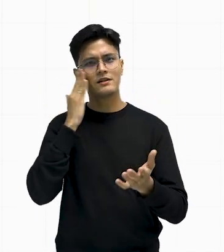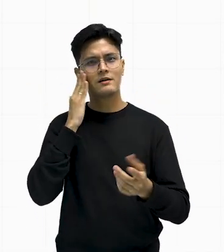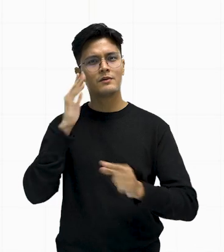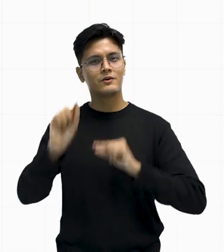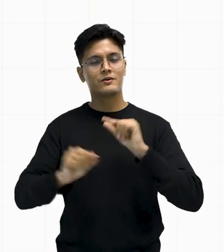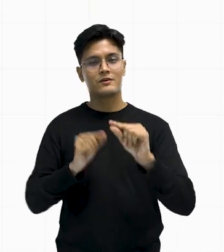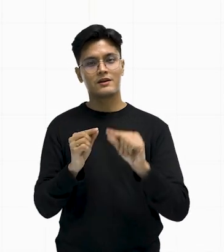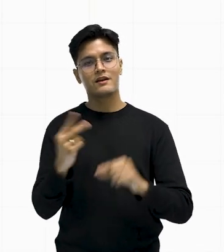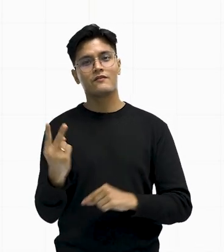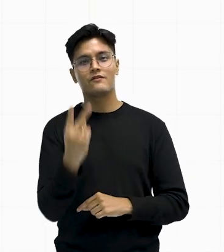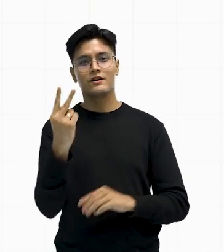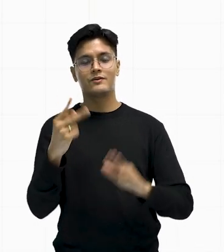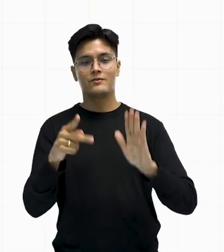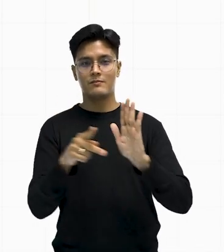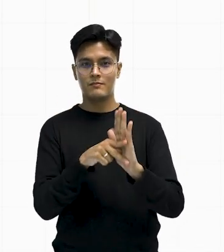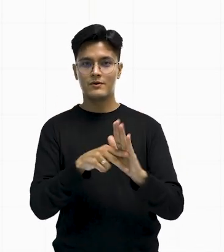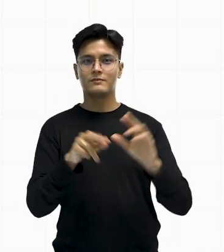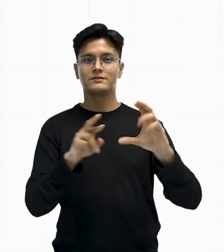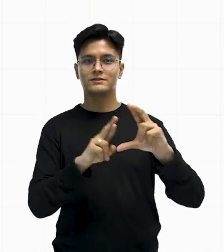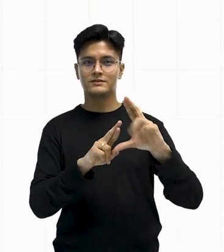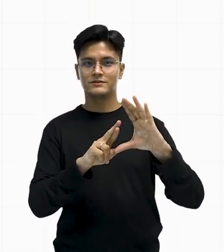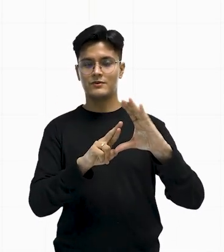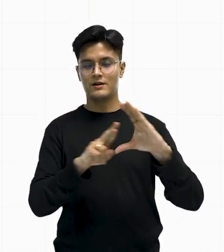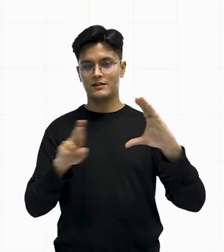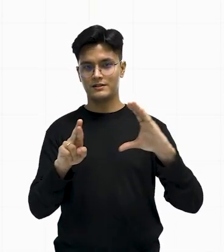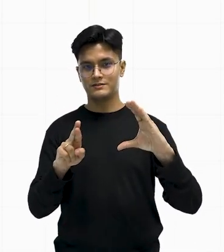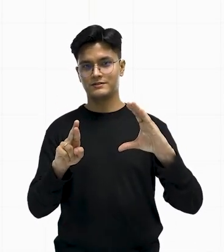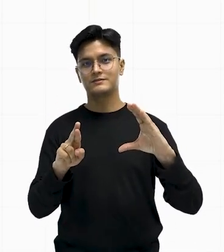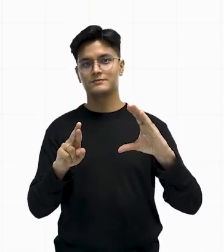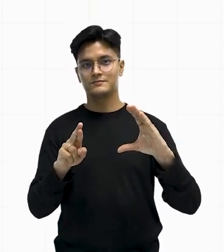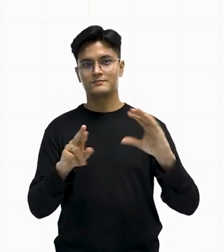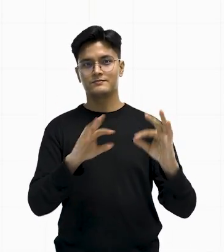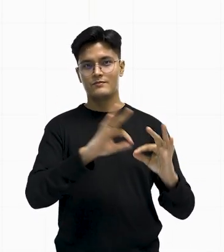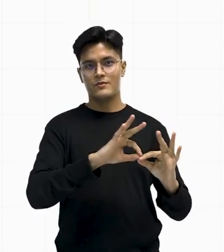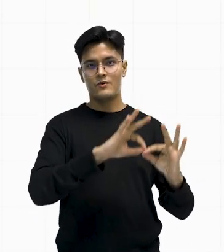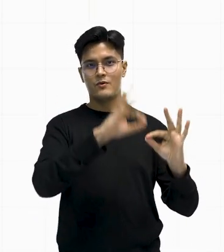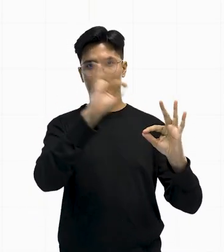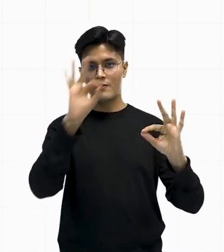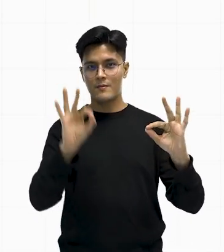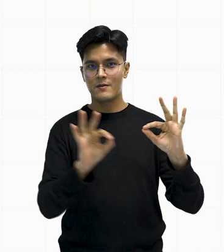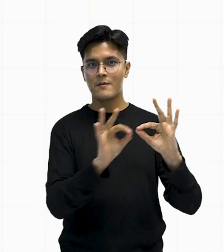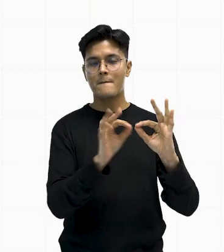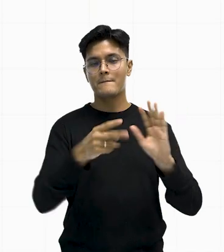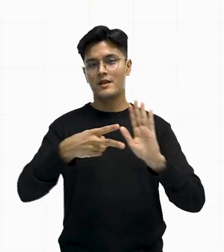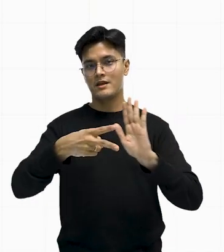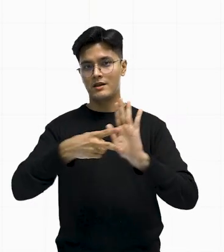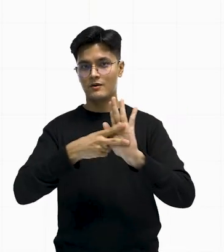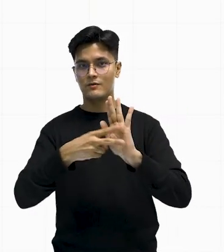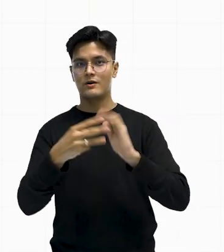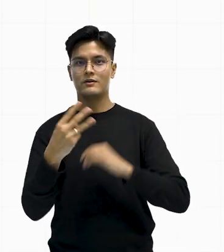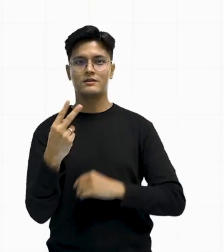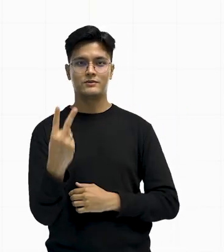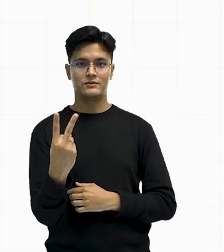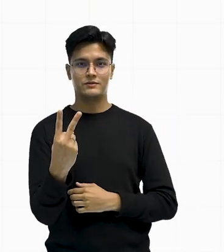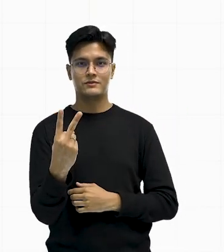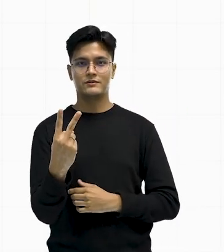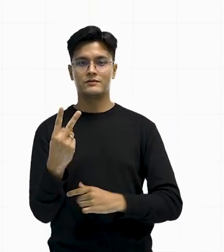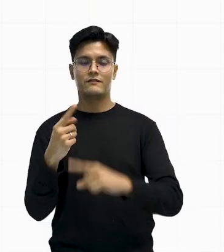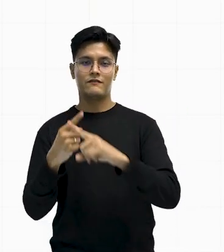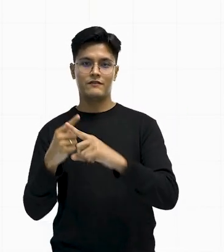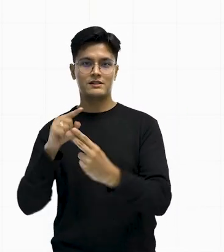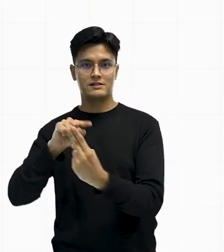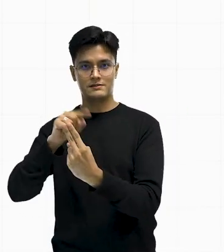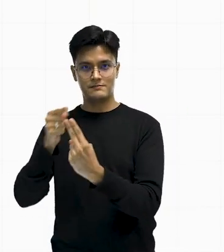do raio da circunferência. Então vamos lá. Comprimento é igual a 2